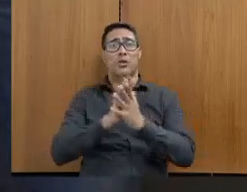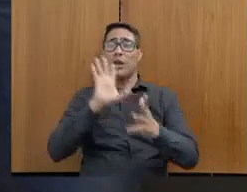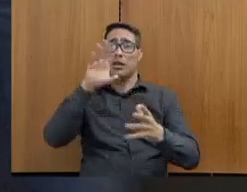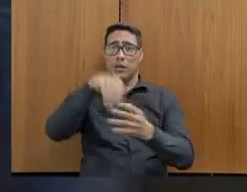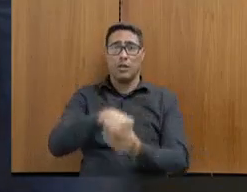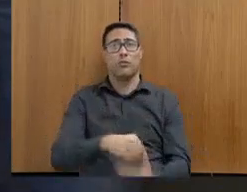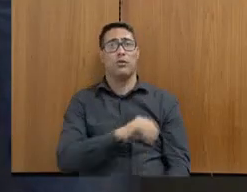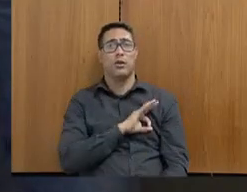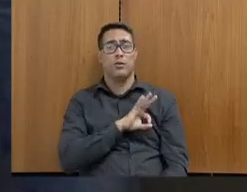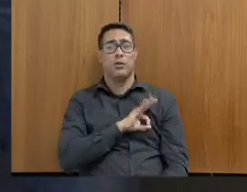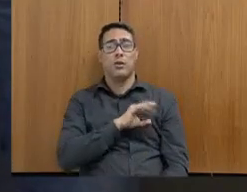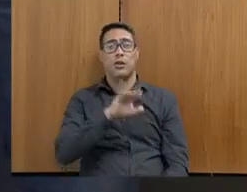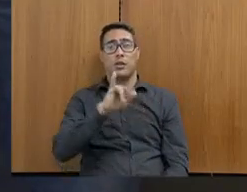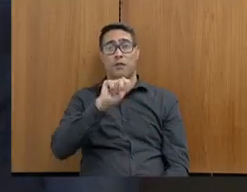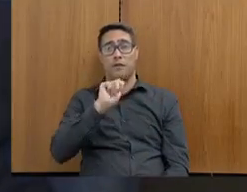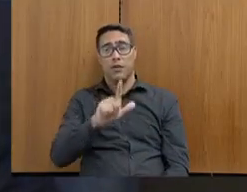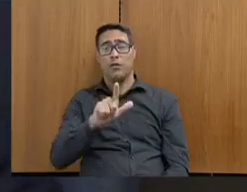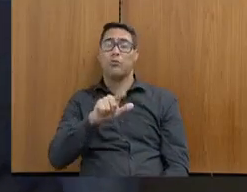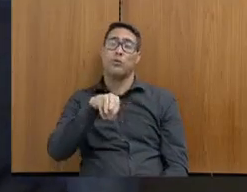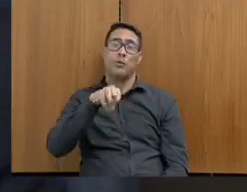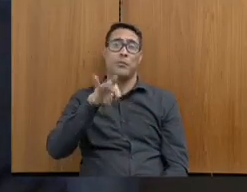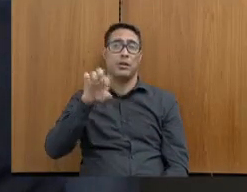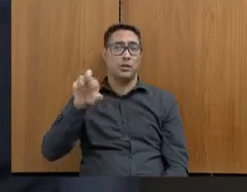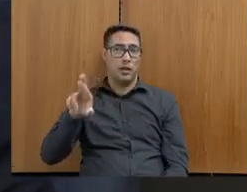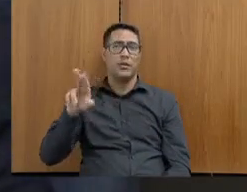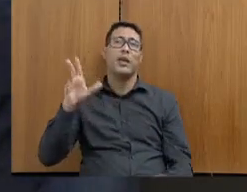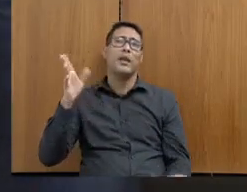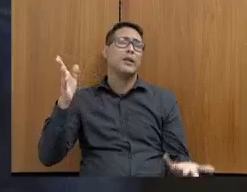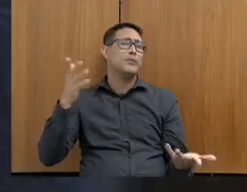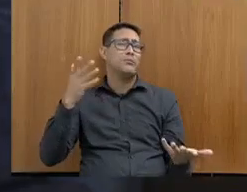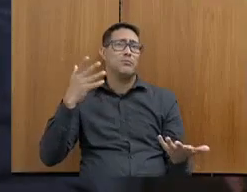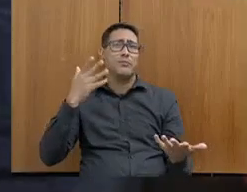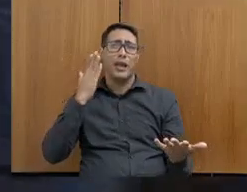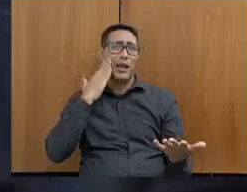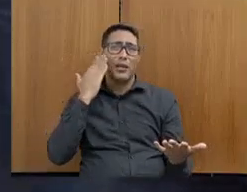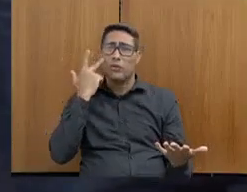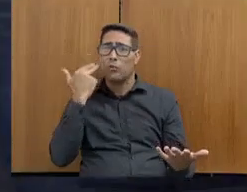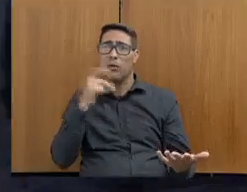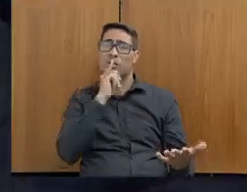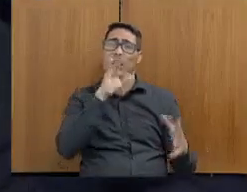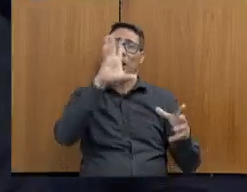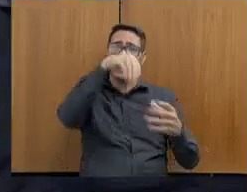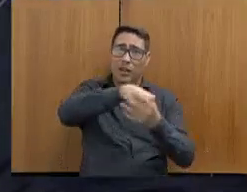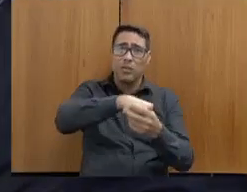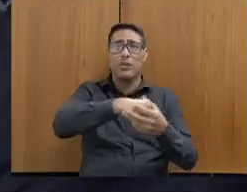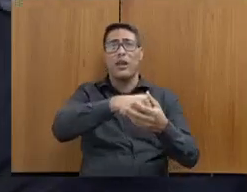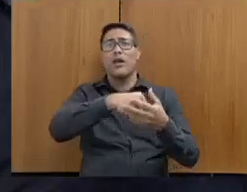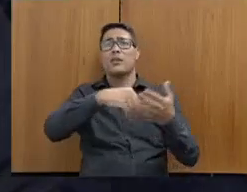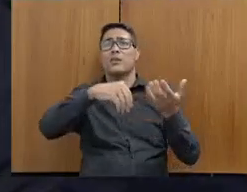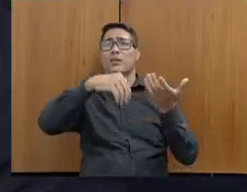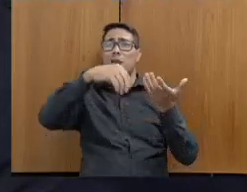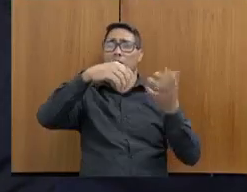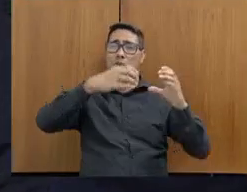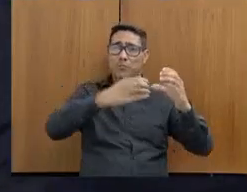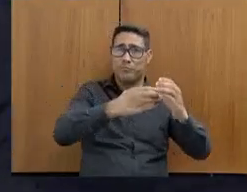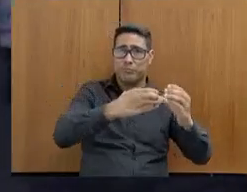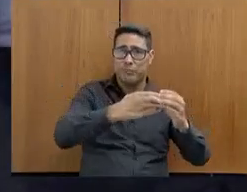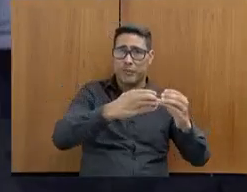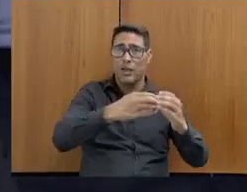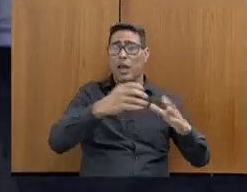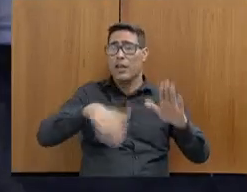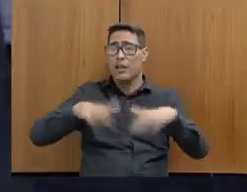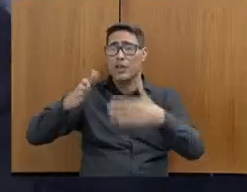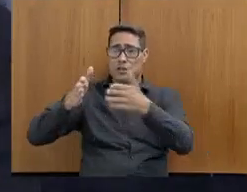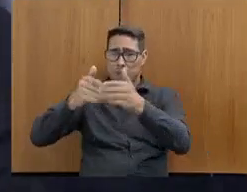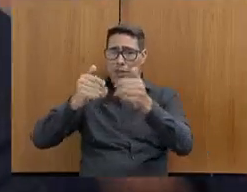Civil bem como na Polícia Militar é comum a gente está aí na cidade administrativa pedindo é um profissional delegado para determinada região